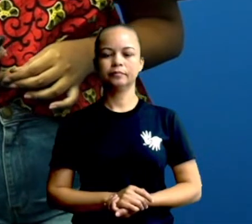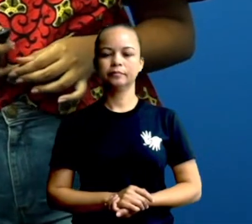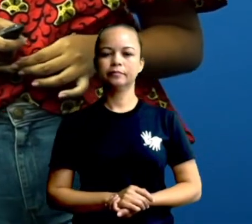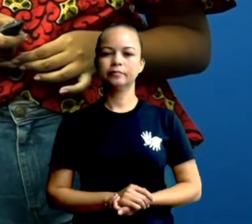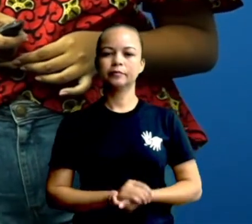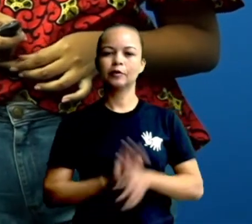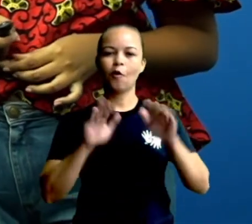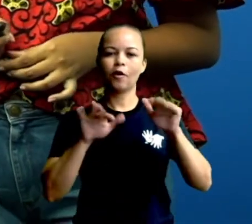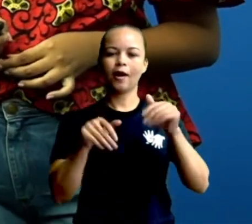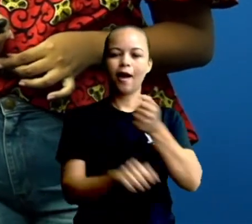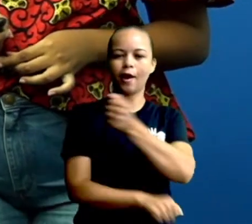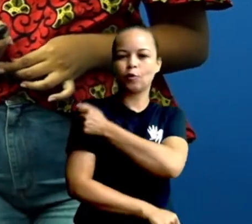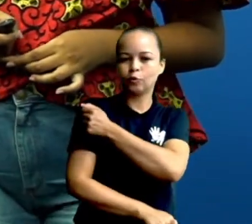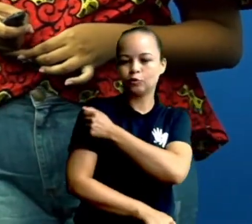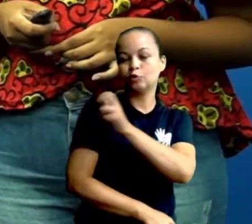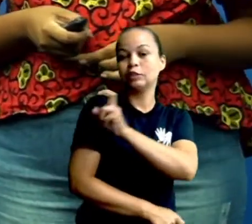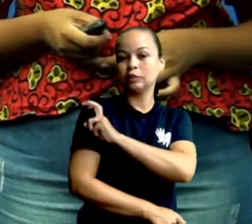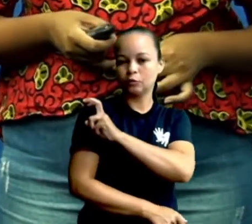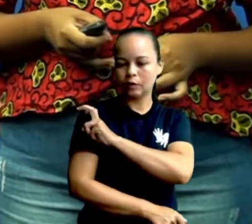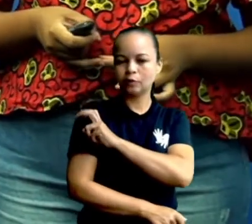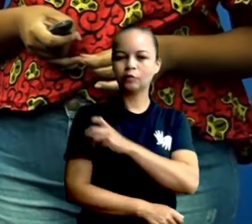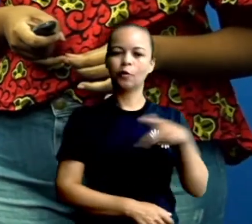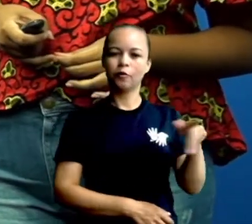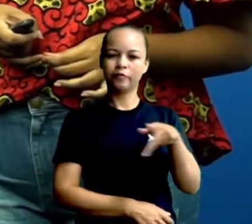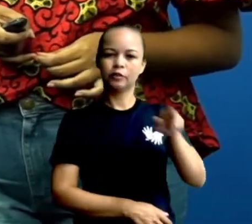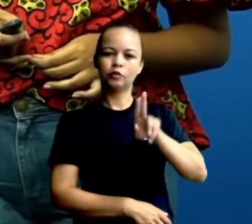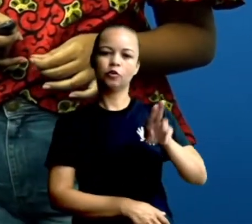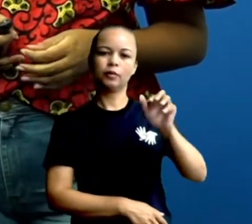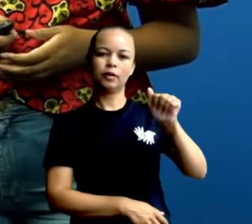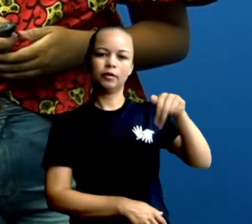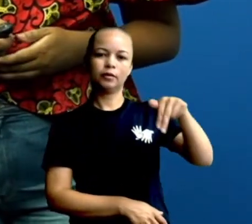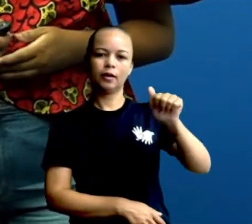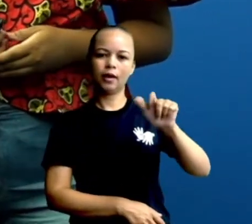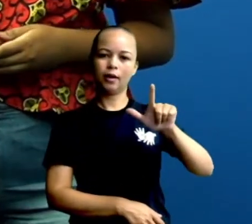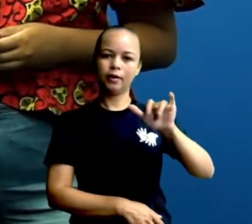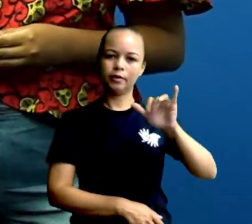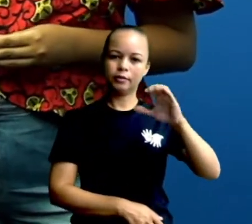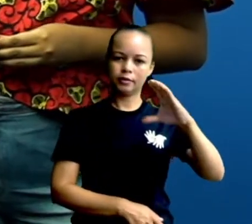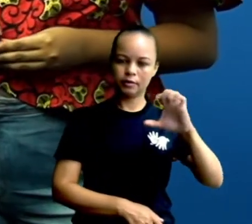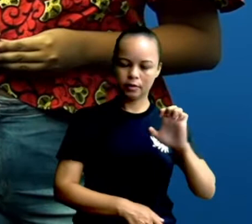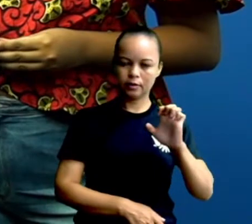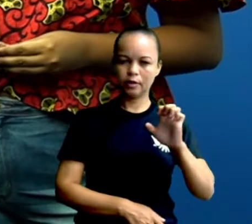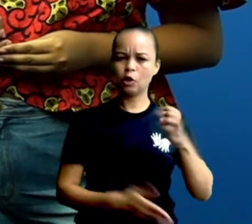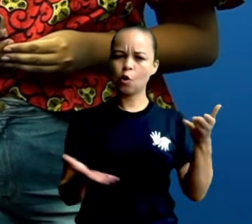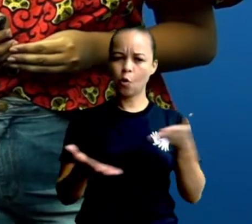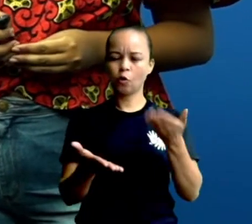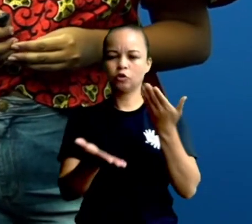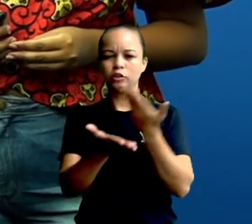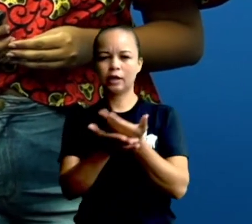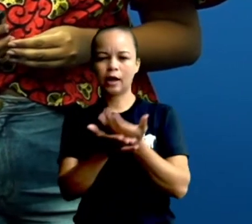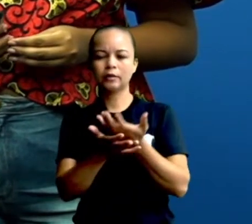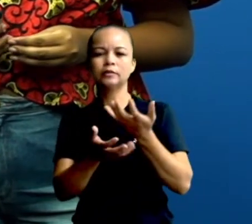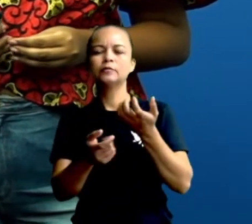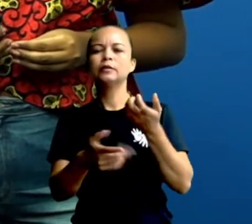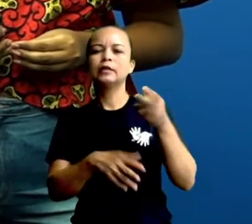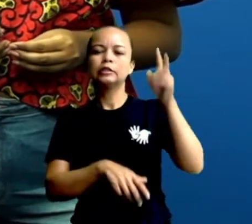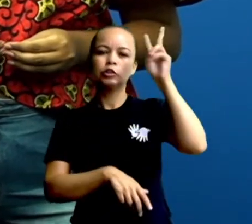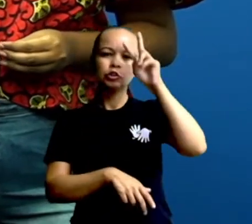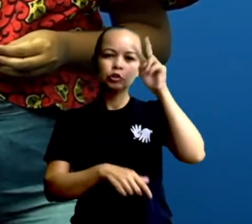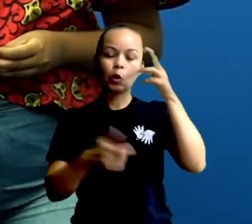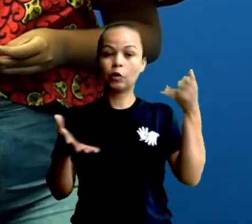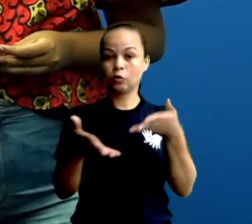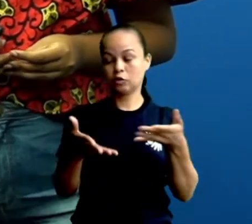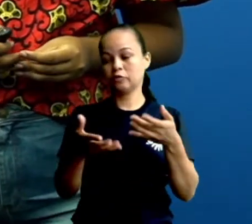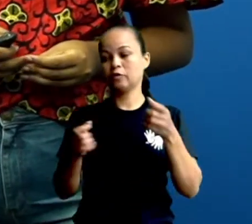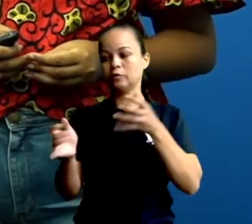Oi, turma do quinto ano, eu sou a professora Analice e na aula de História de hoje nós vamos aprender um pouco sobre a herança africana.